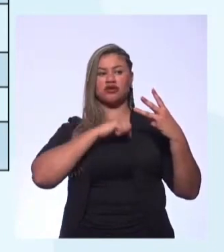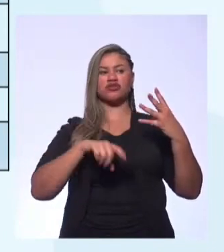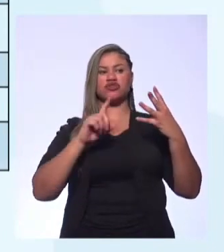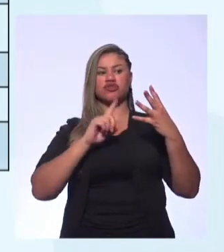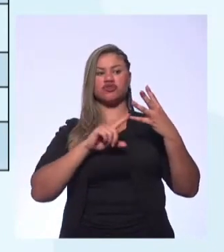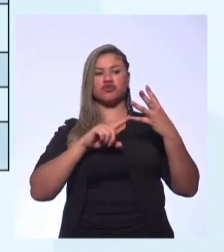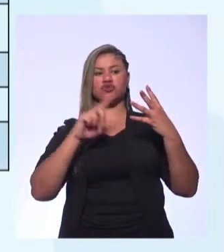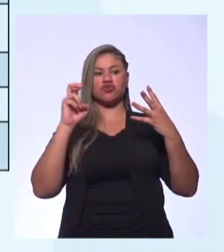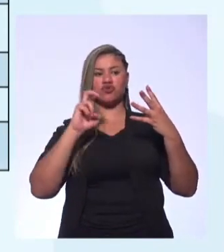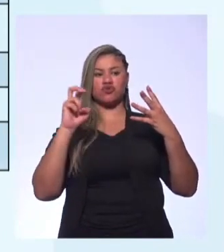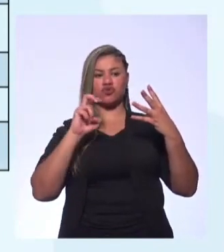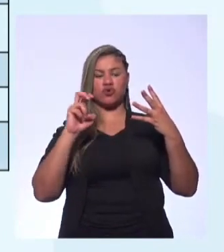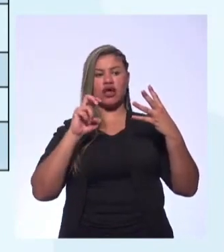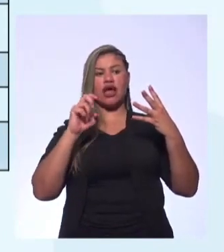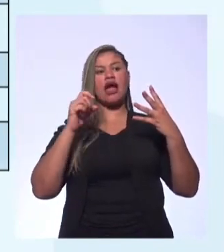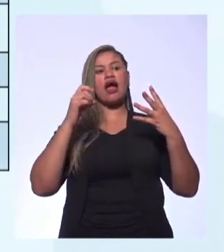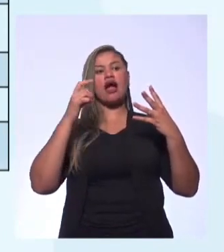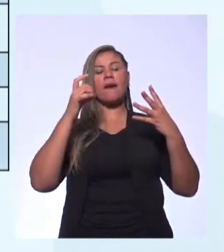tenho o